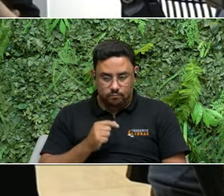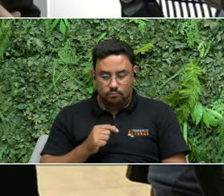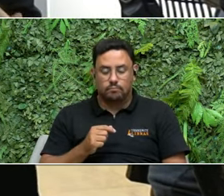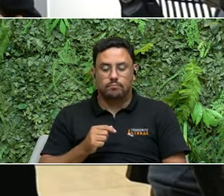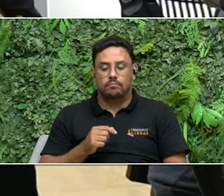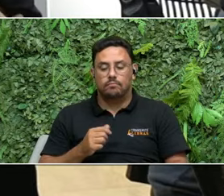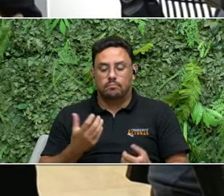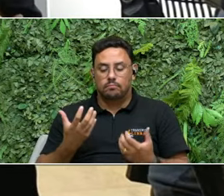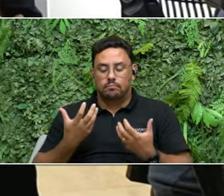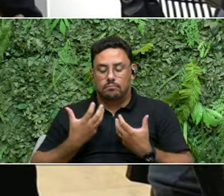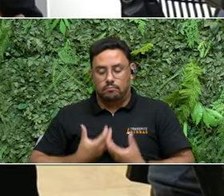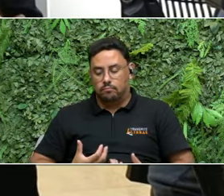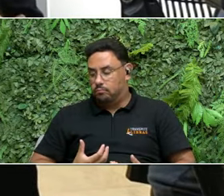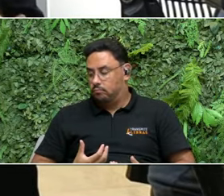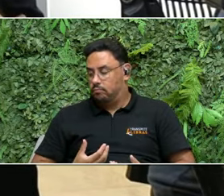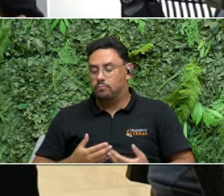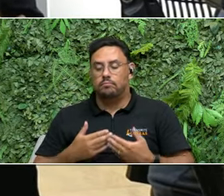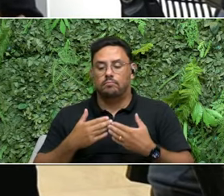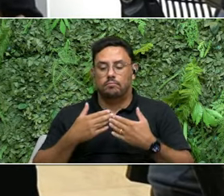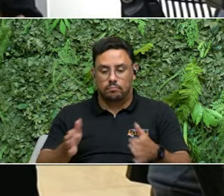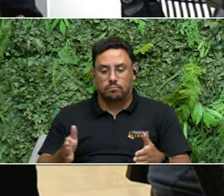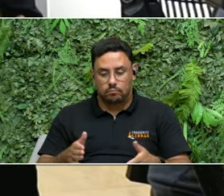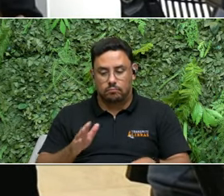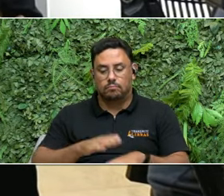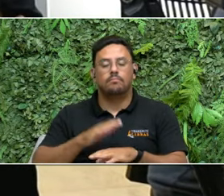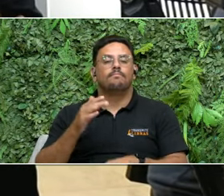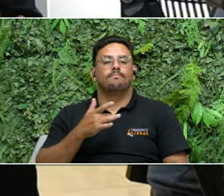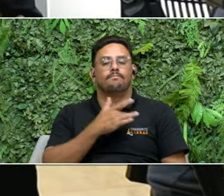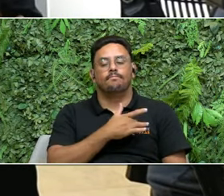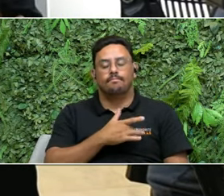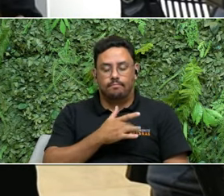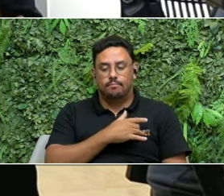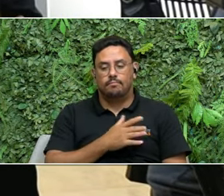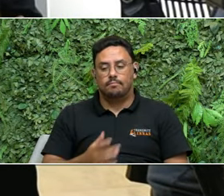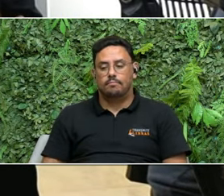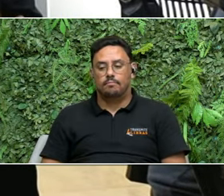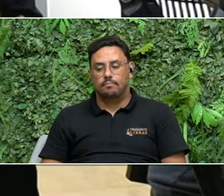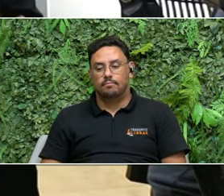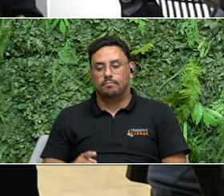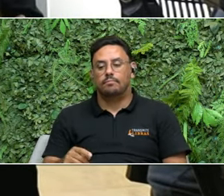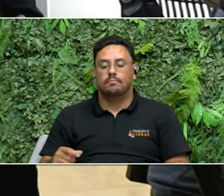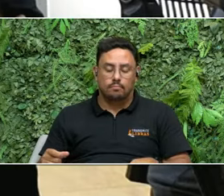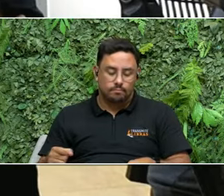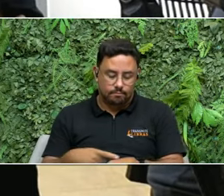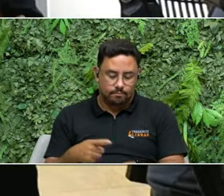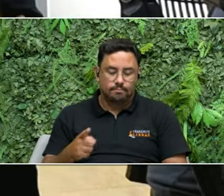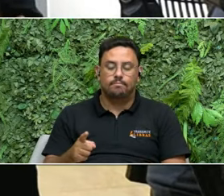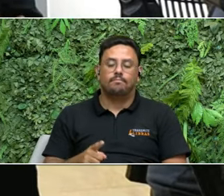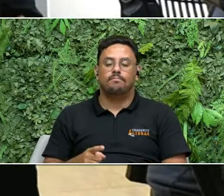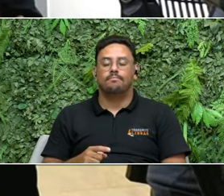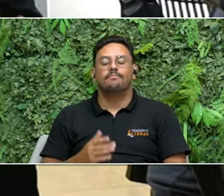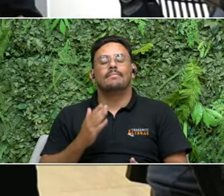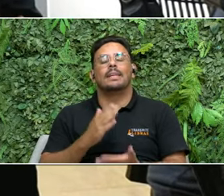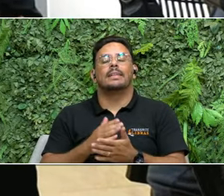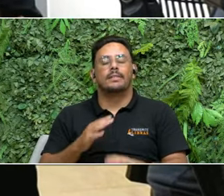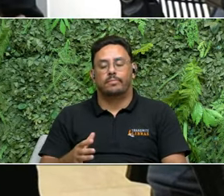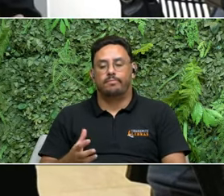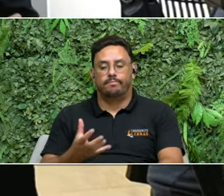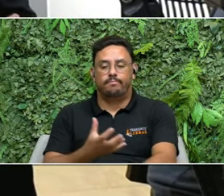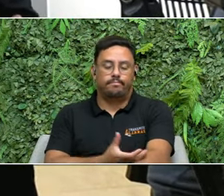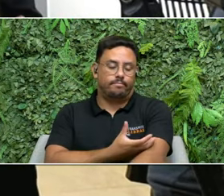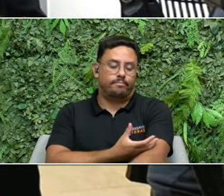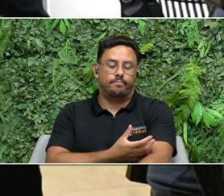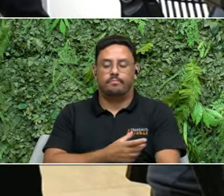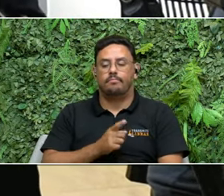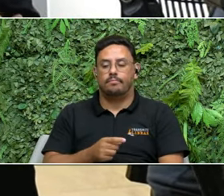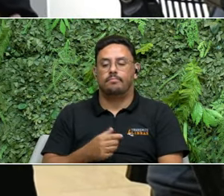bico e deu espaço demais pro Cruzeiro e aquele gol do aquele gol contra ele matou emocionalmente o time do galo